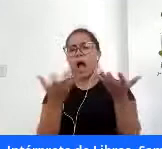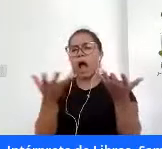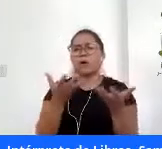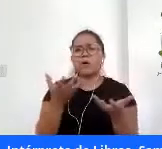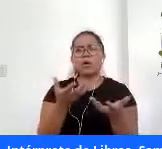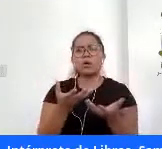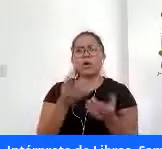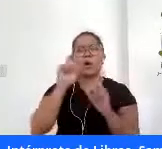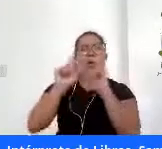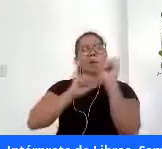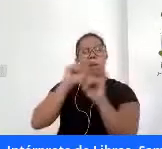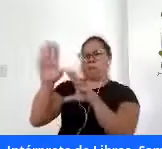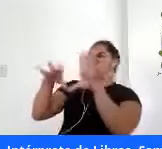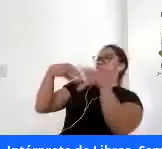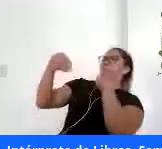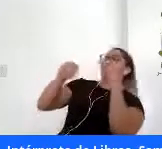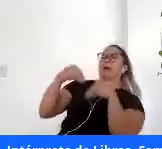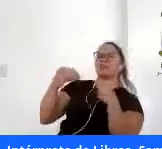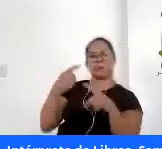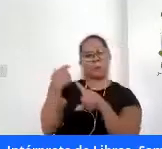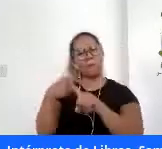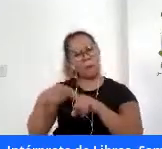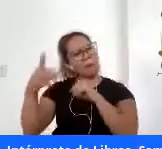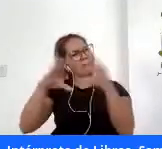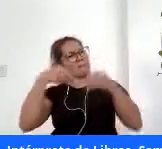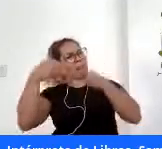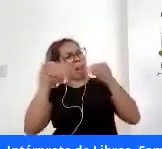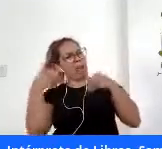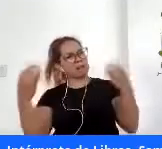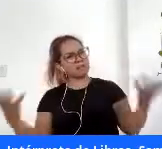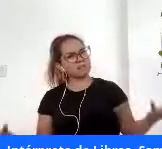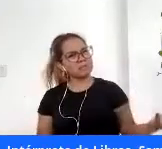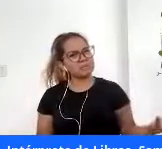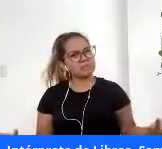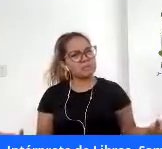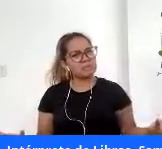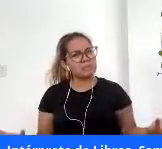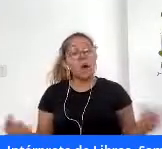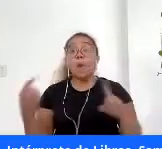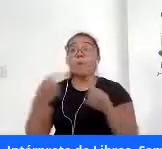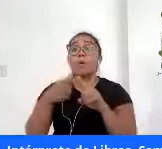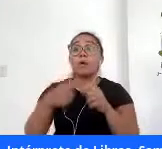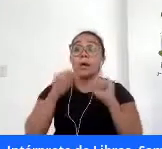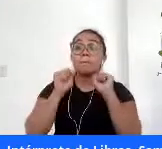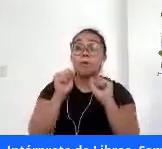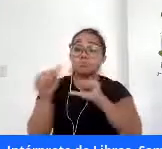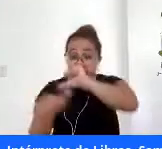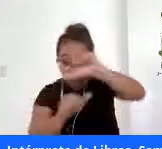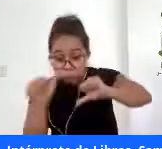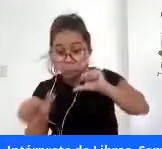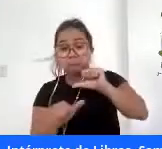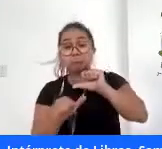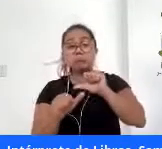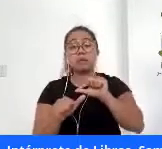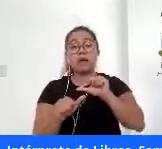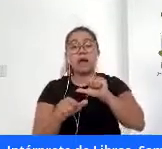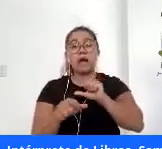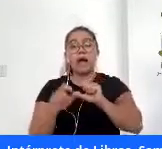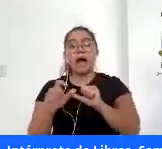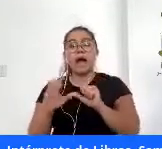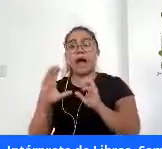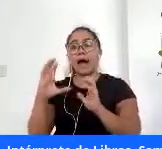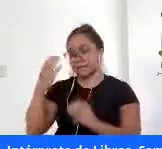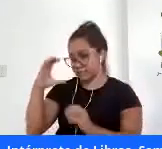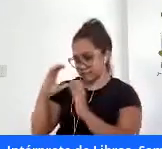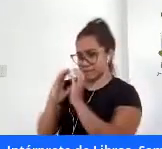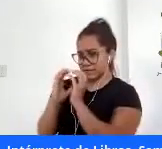é esse de plástico? Por que o cérebro plástico, né? Vem justamente da noção de plasticidade. Em neurociência, assim como em outras fisiologias, a